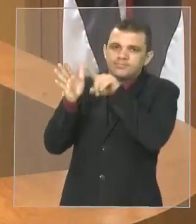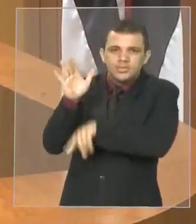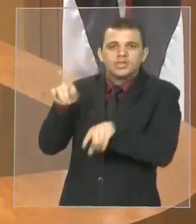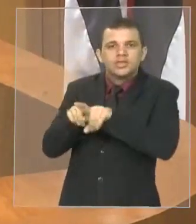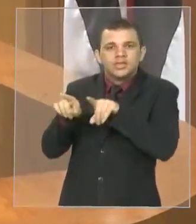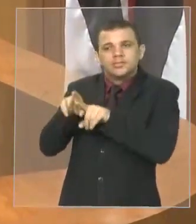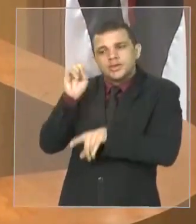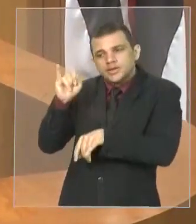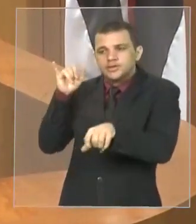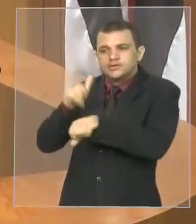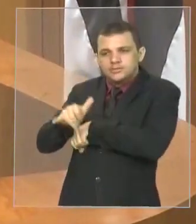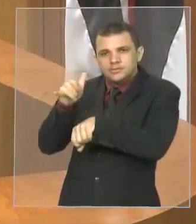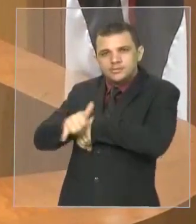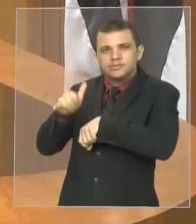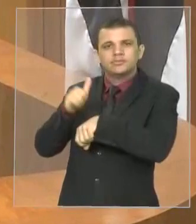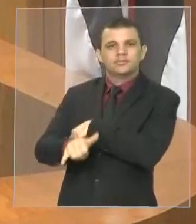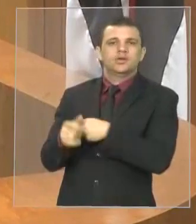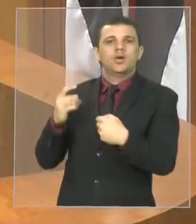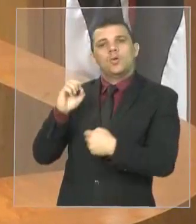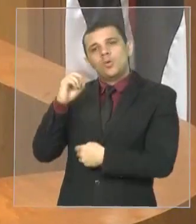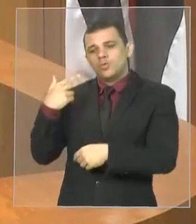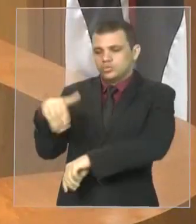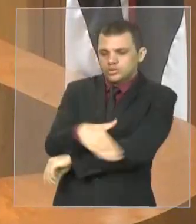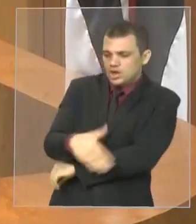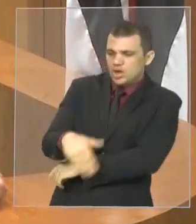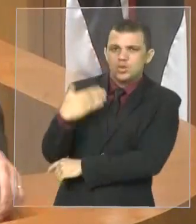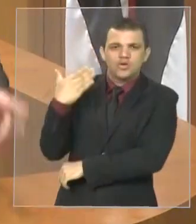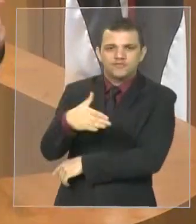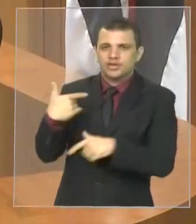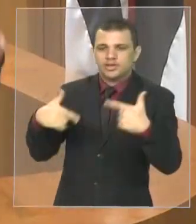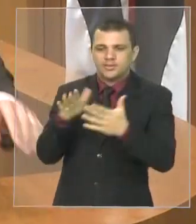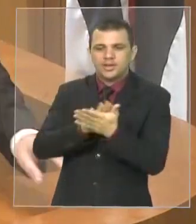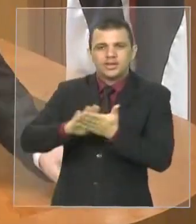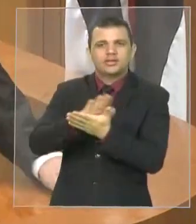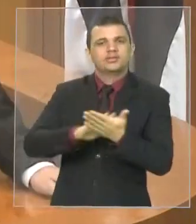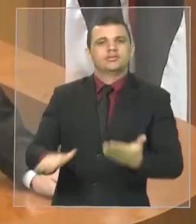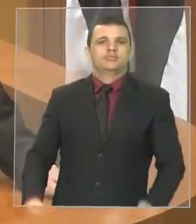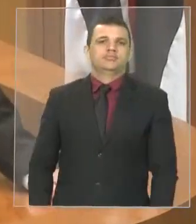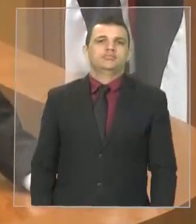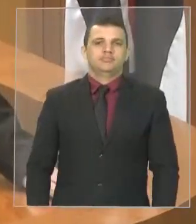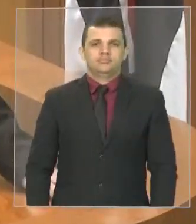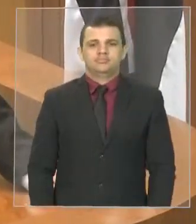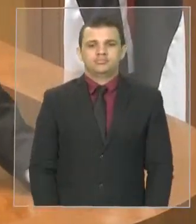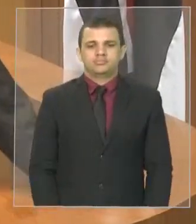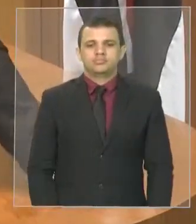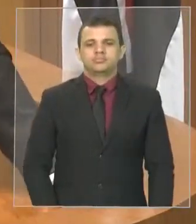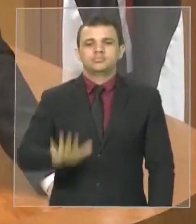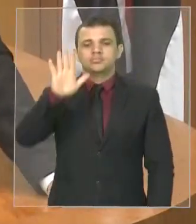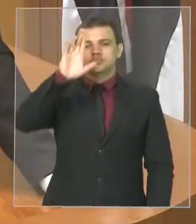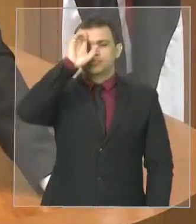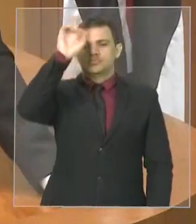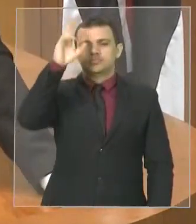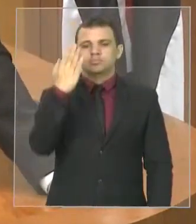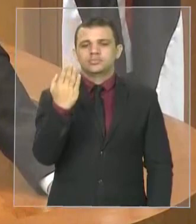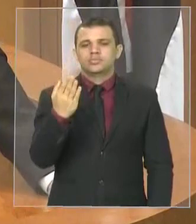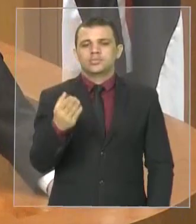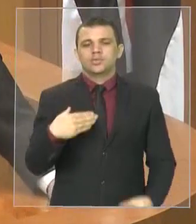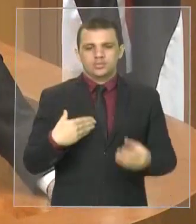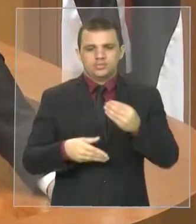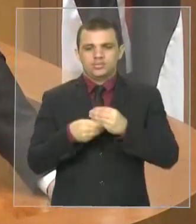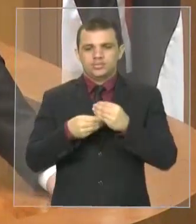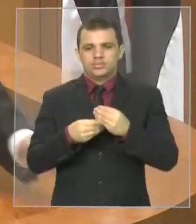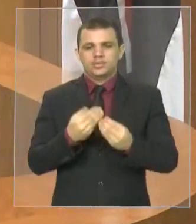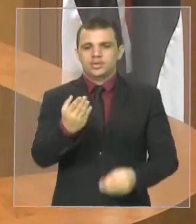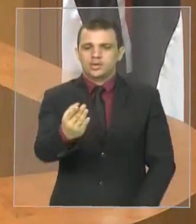à prefeitura ou não estiver às ruas trabalhando, senhores deputados. Eduardo Braz, quando puder me conceder uma parte, por gentileza. Conceda uma parte